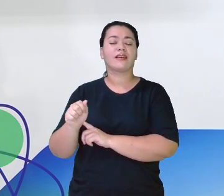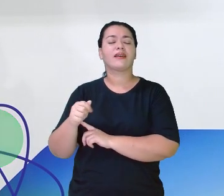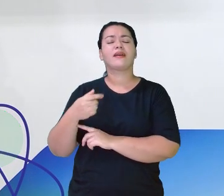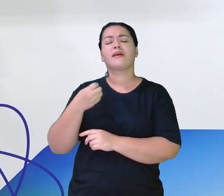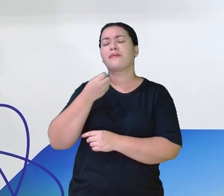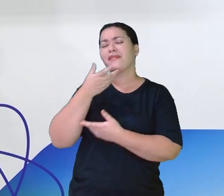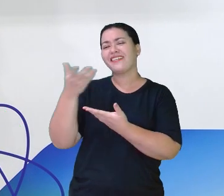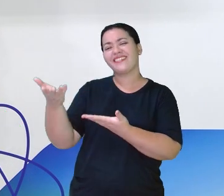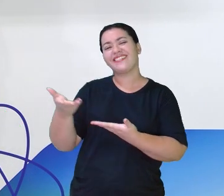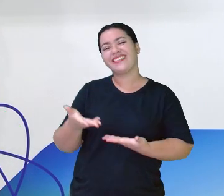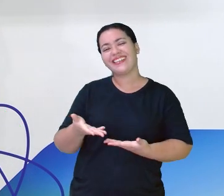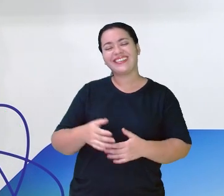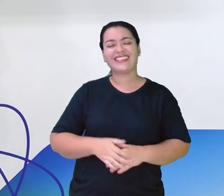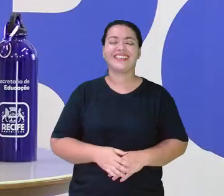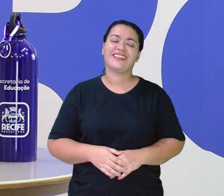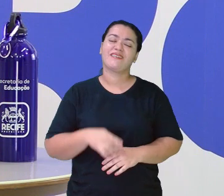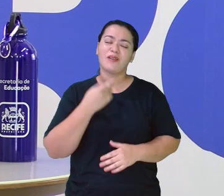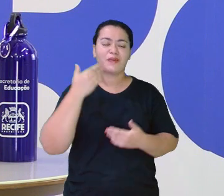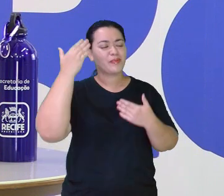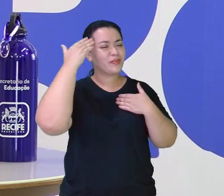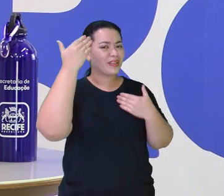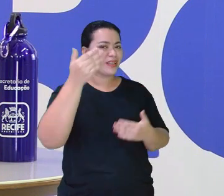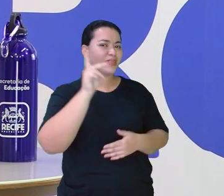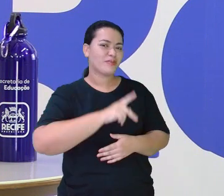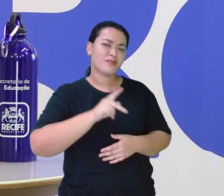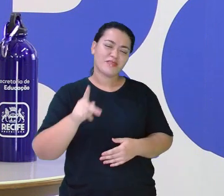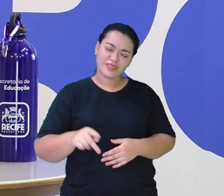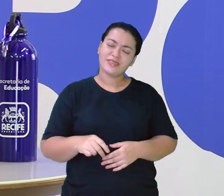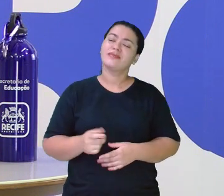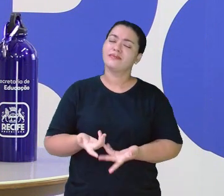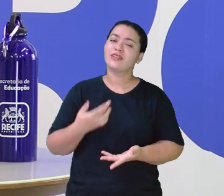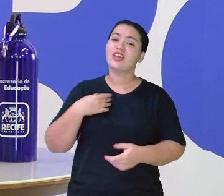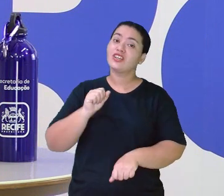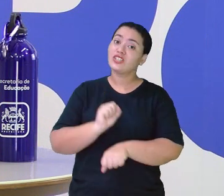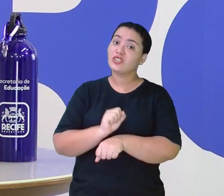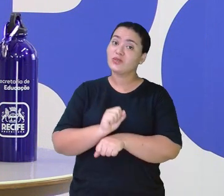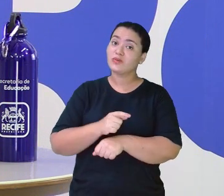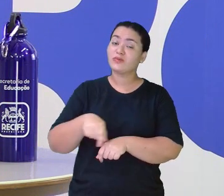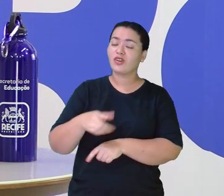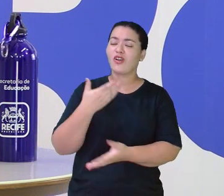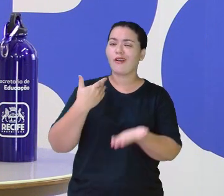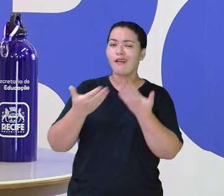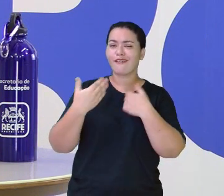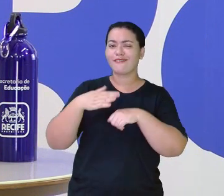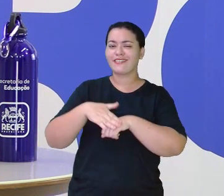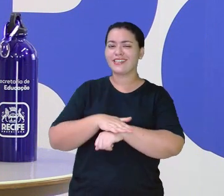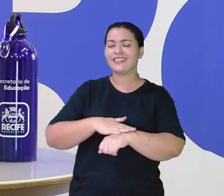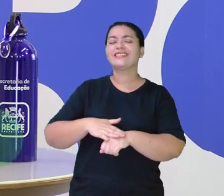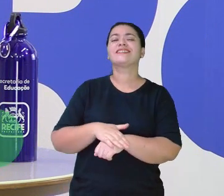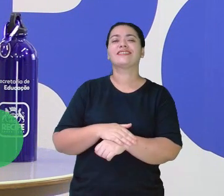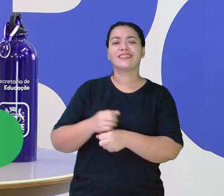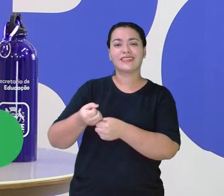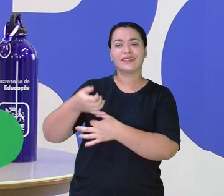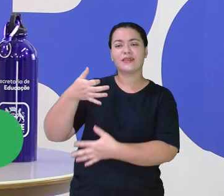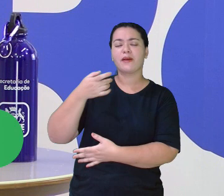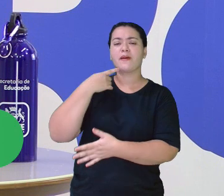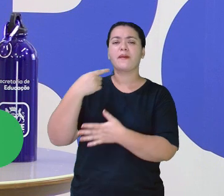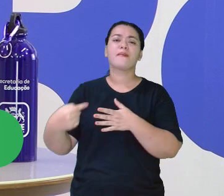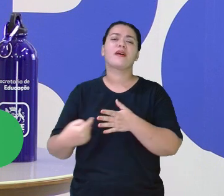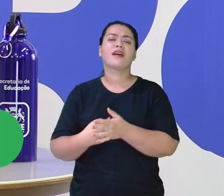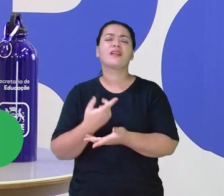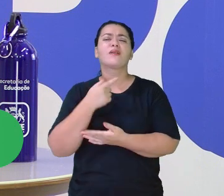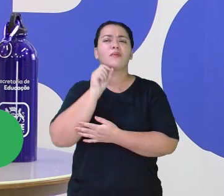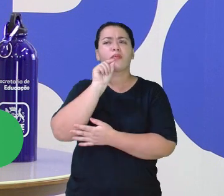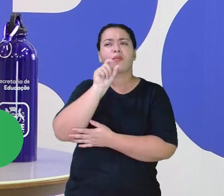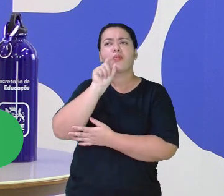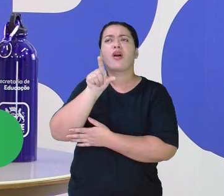bem-vinda, Mauricéia. Obrigada, professora Márcia. É isso aí, estou aqui já trocando as ideias. O pessoal está perguntando para o Carijó e eu